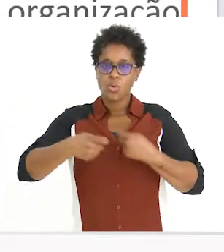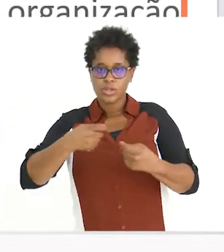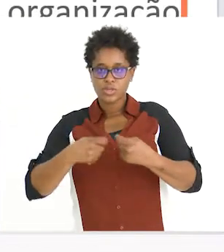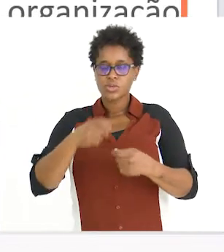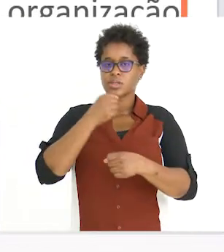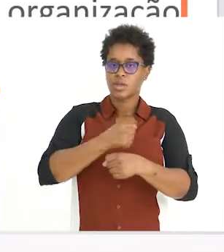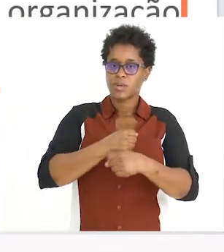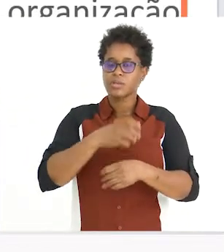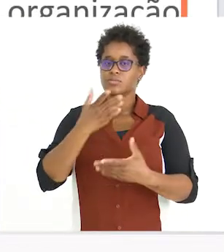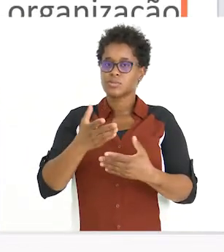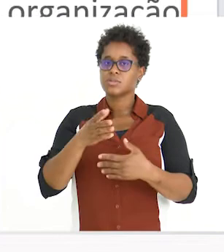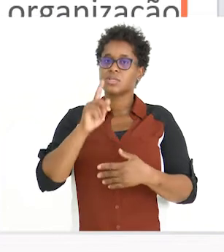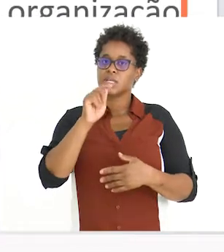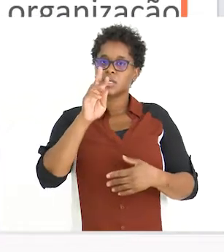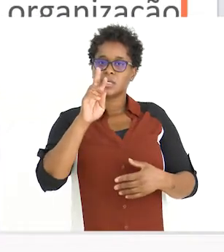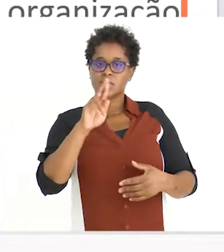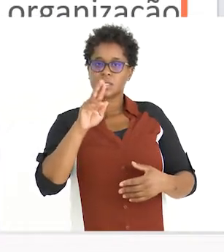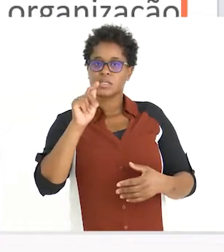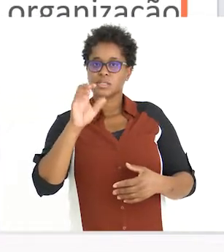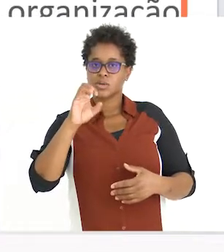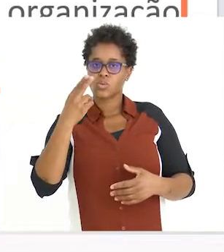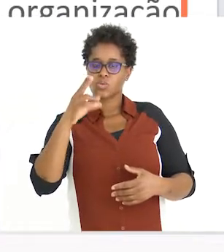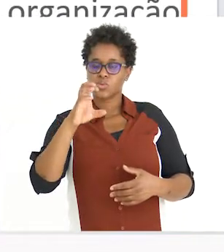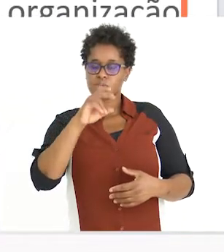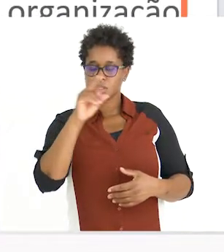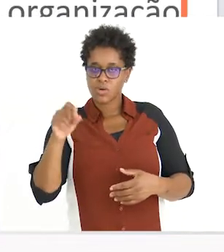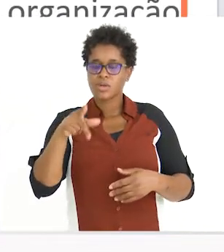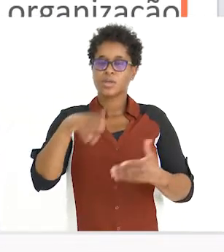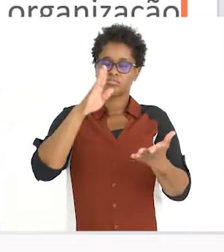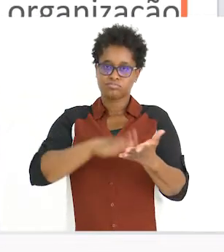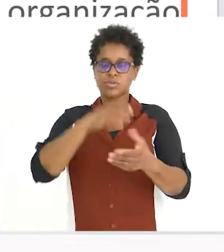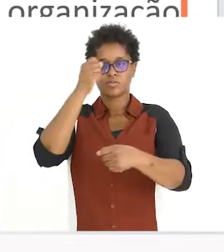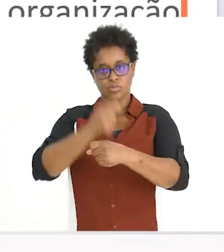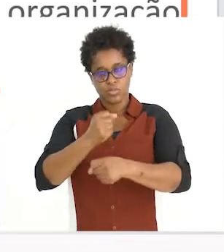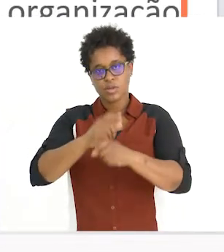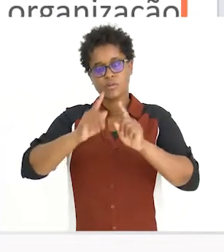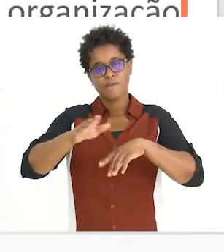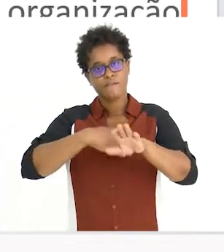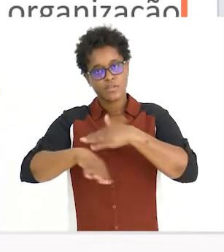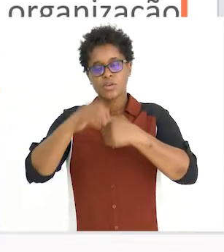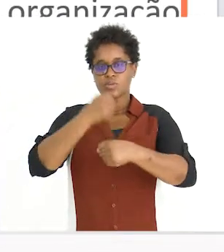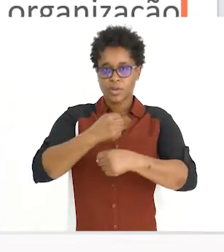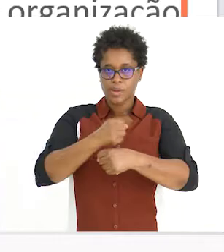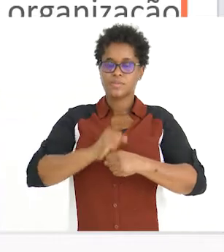de execução, que é pôr a mão na massa, ou seja, executar o trabalho.